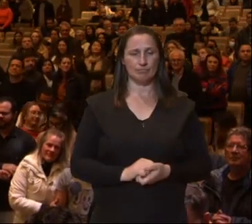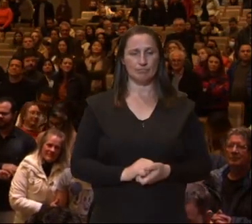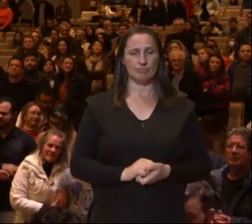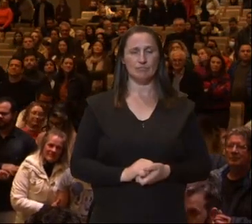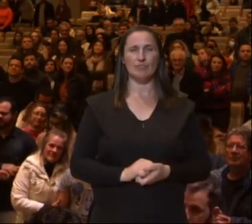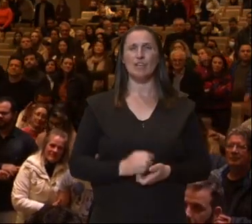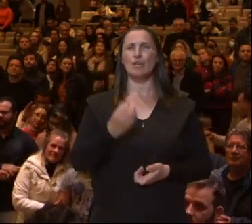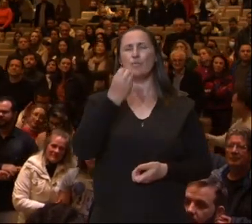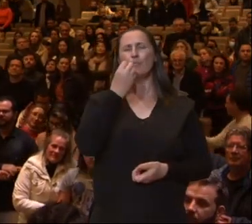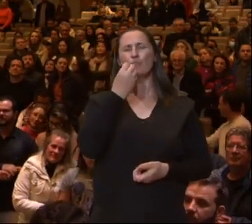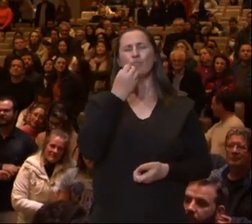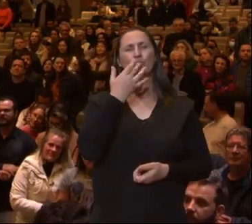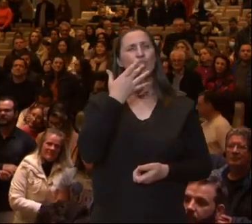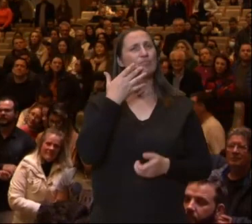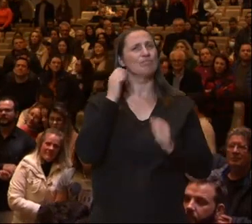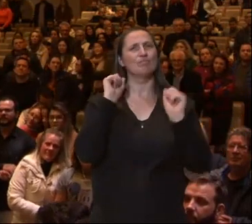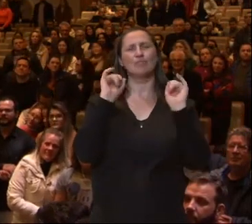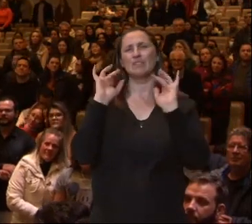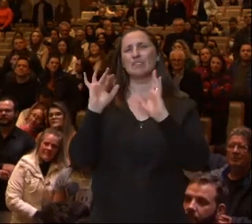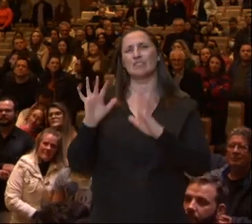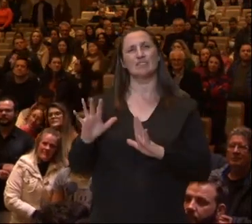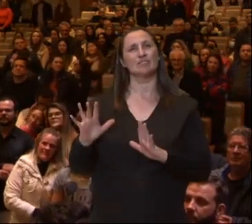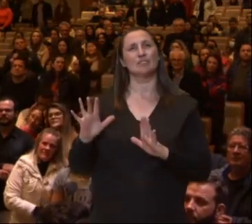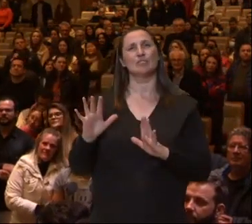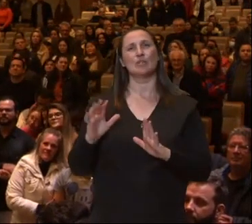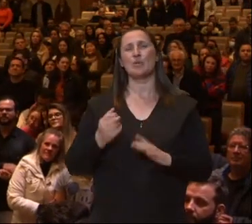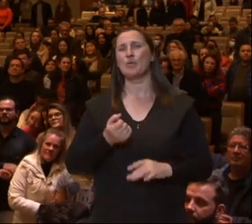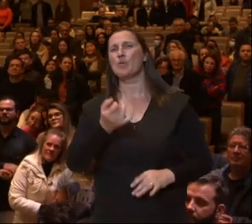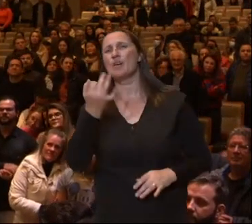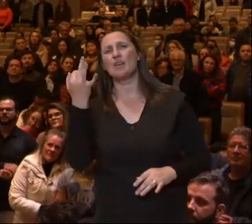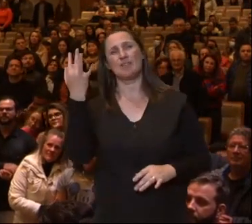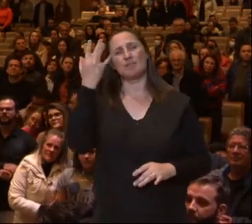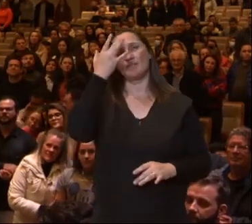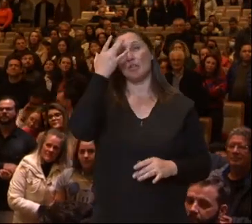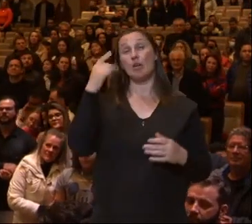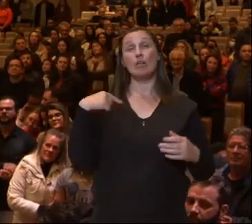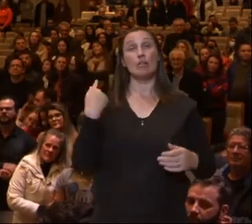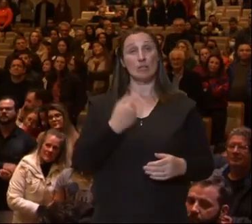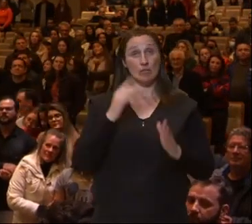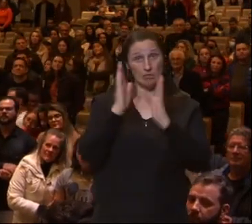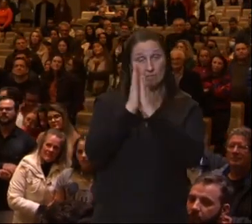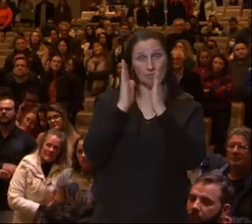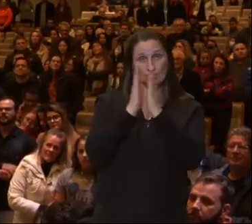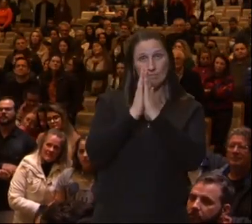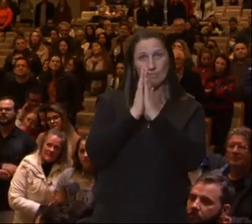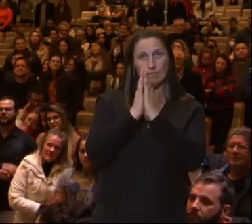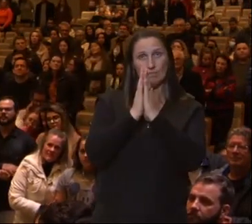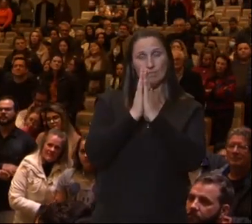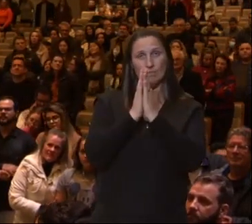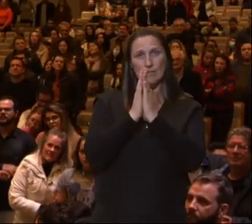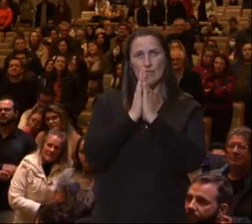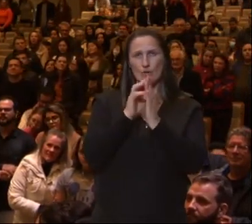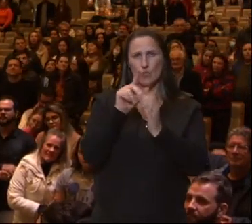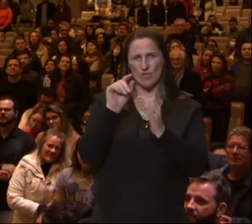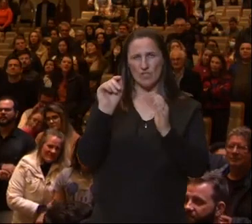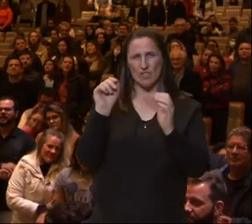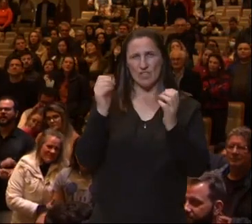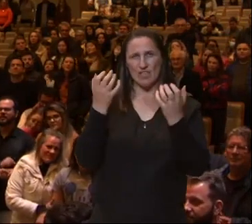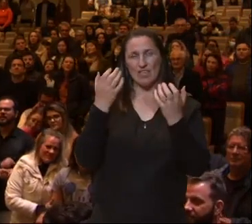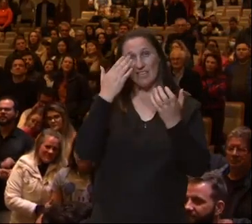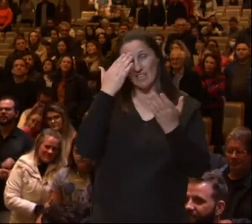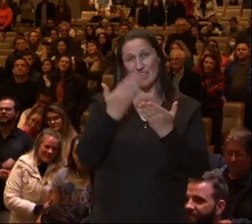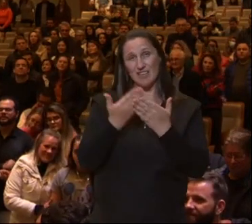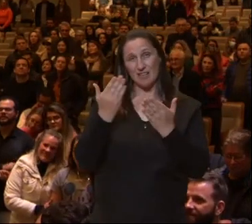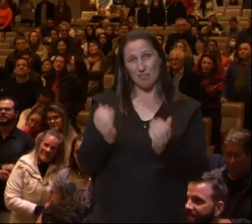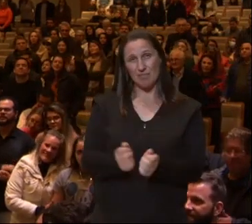Que bênção, quanta gente. Nós vamos orar agora. Quantos creem em milagre? Você crê em milagre? Eu